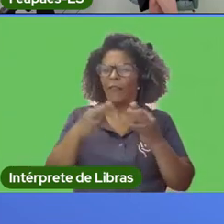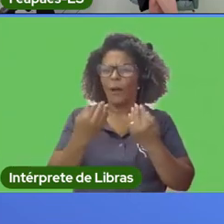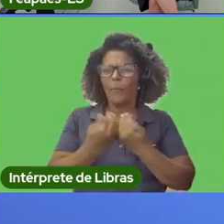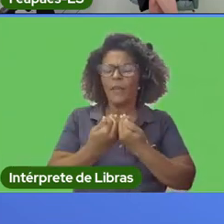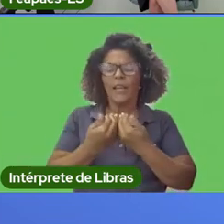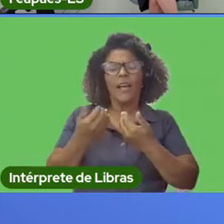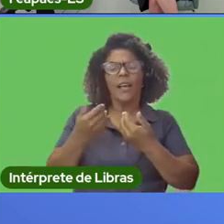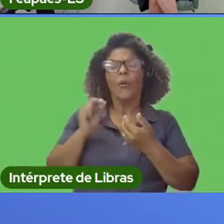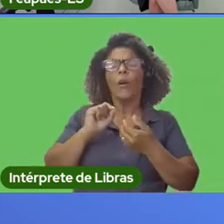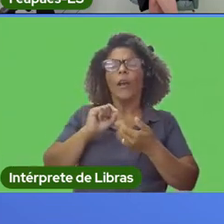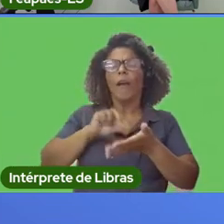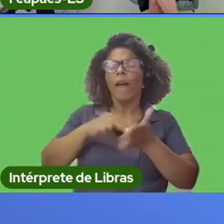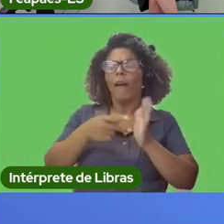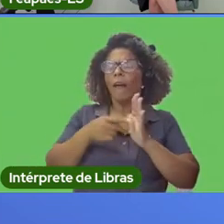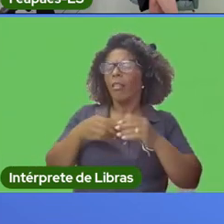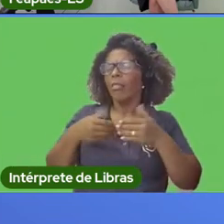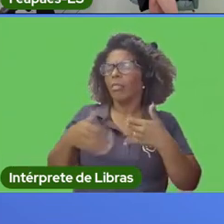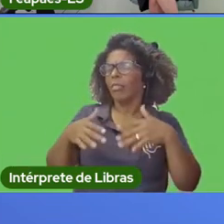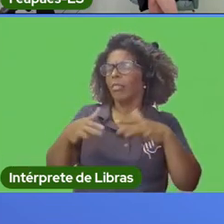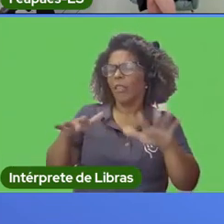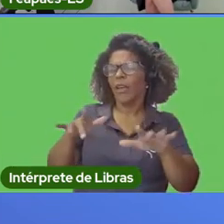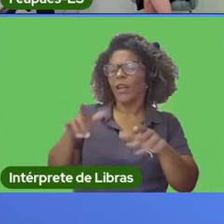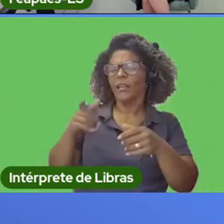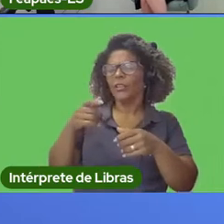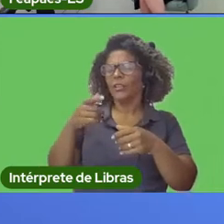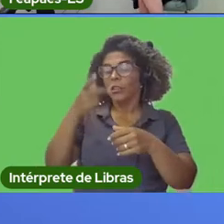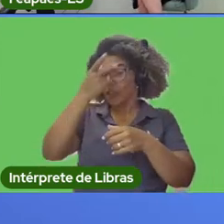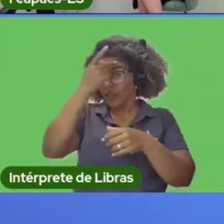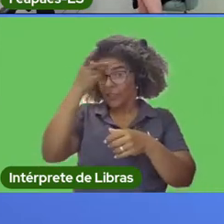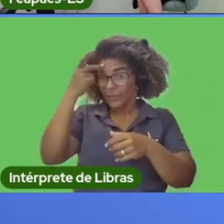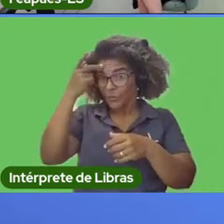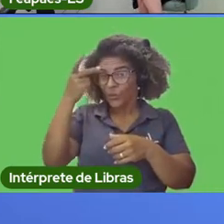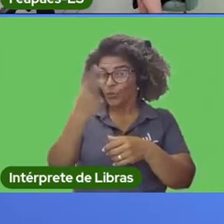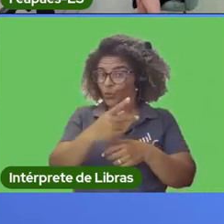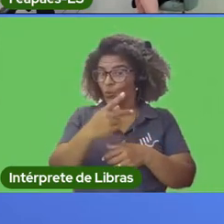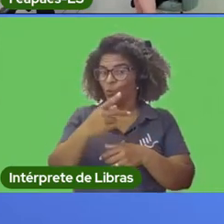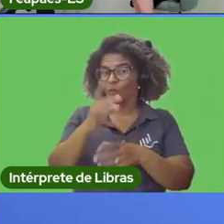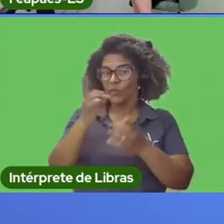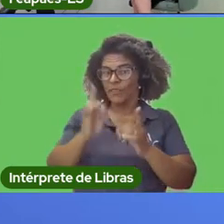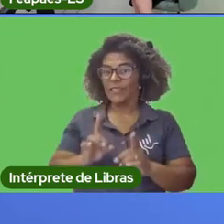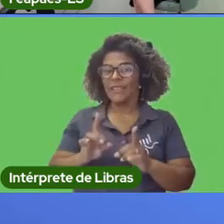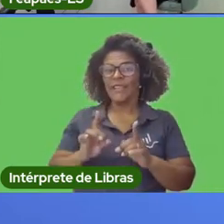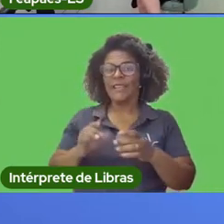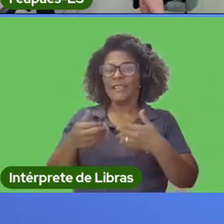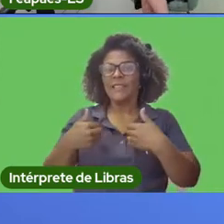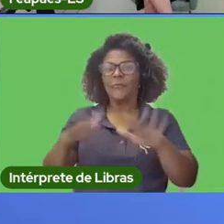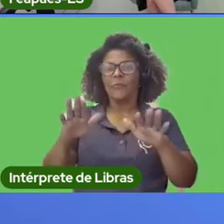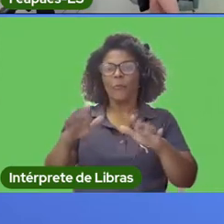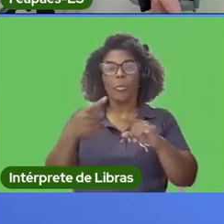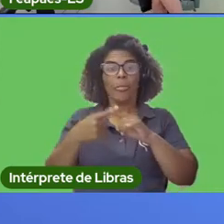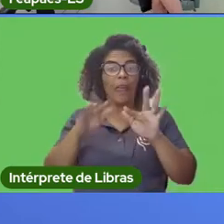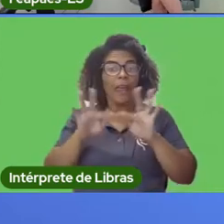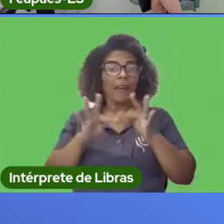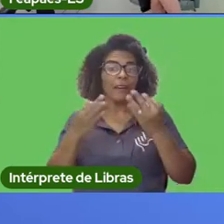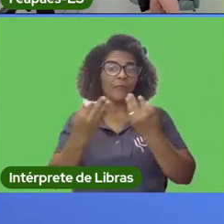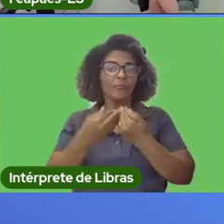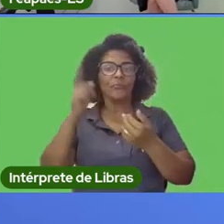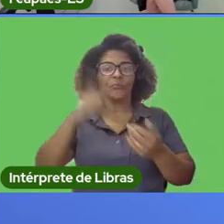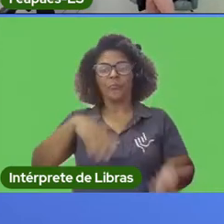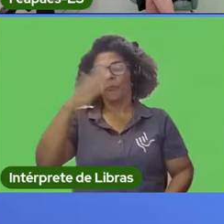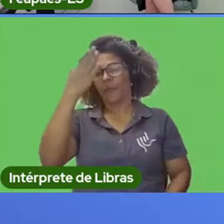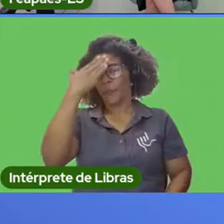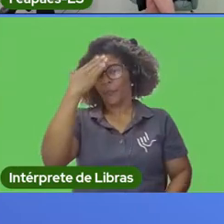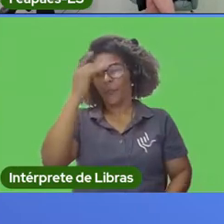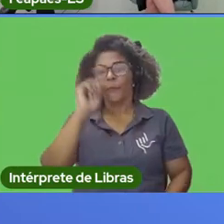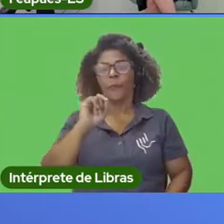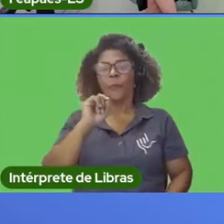desapegada ou qualquer coisa do tipo. E as famílias é que sabem, né, o que as pessoas com deficiência sofrem do